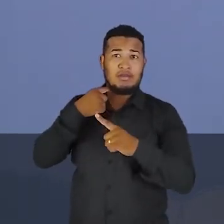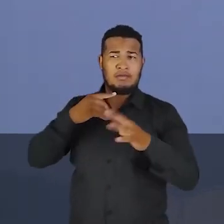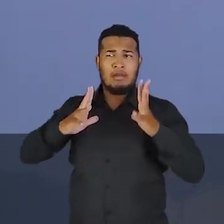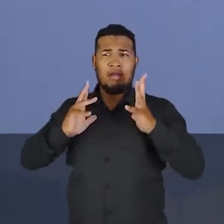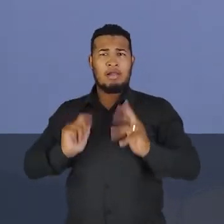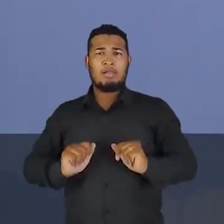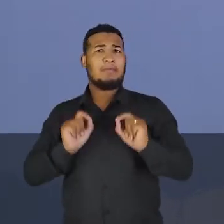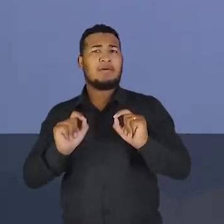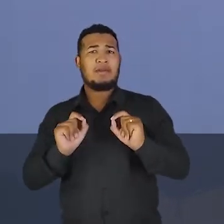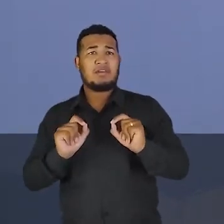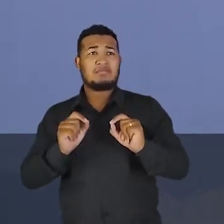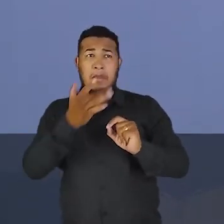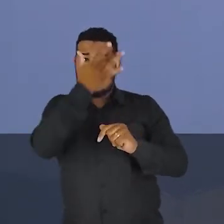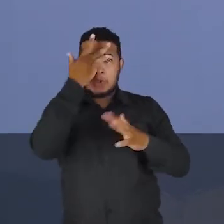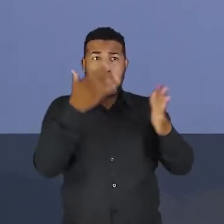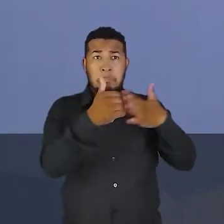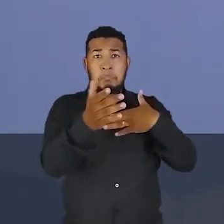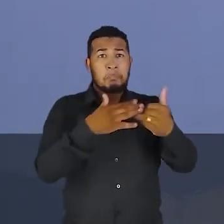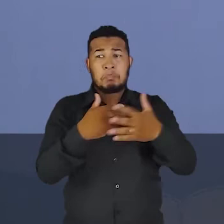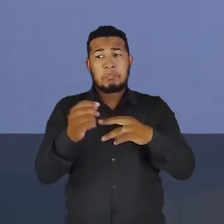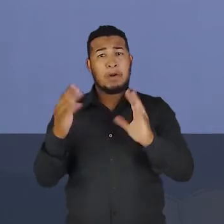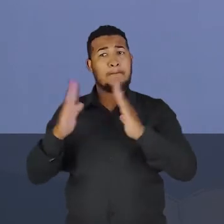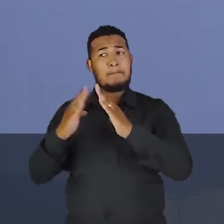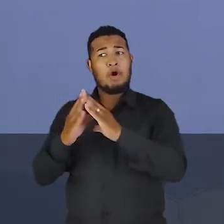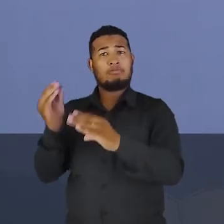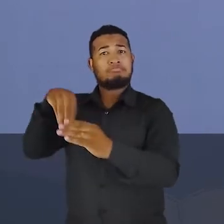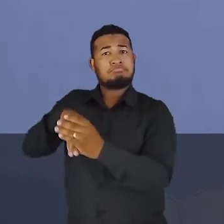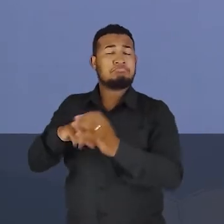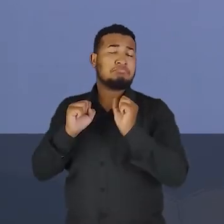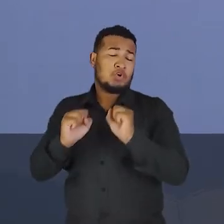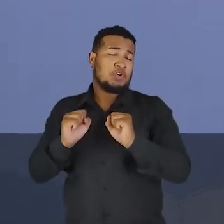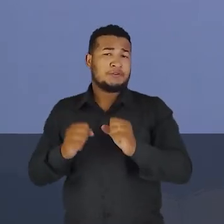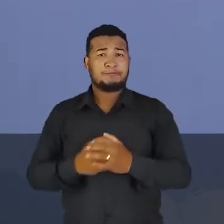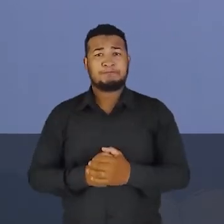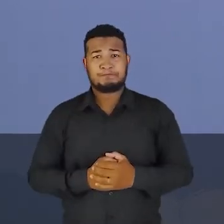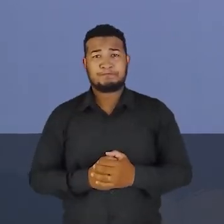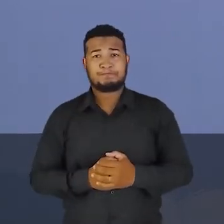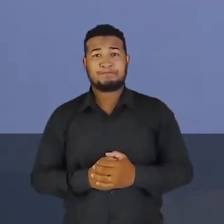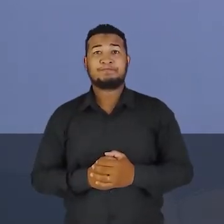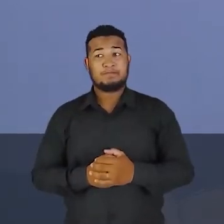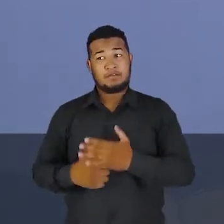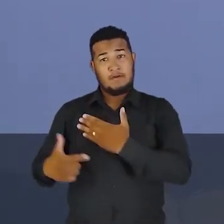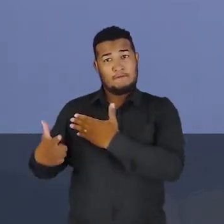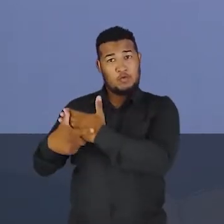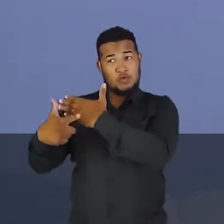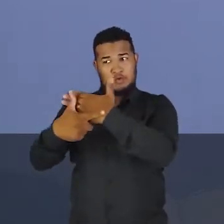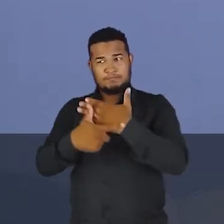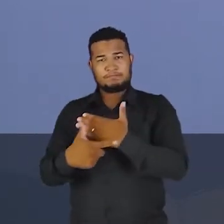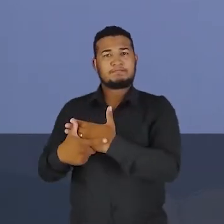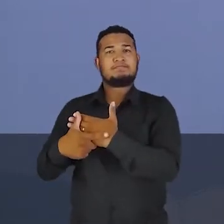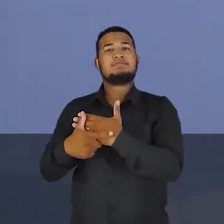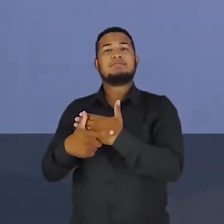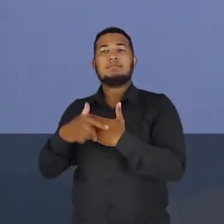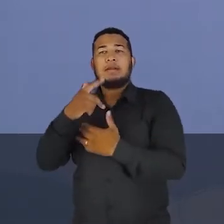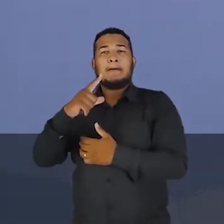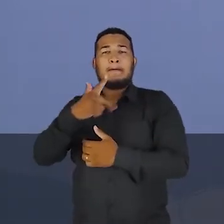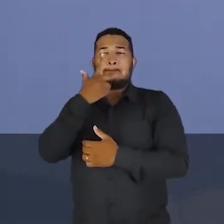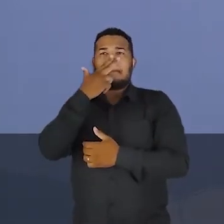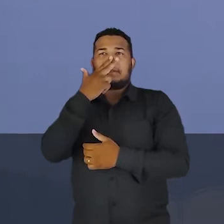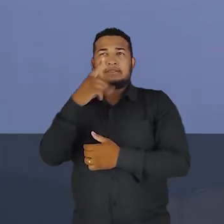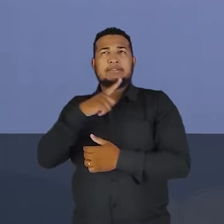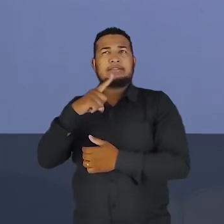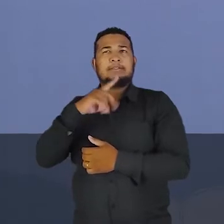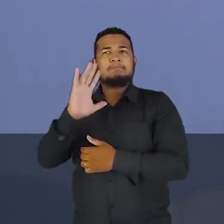Qualquer pessoa que more nessa casa, que faz parte da sua família. Esses papéis retrógrados, que